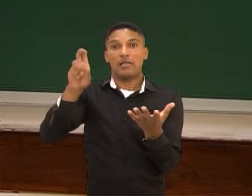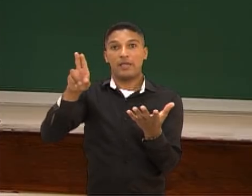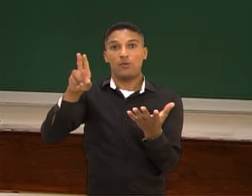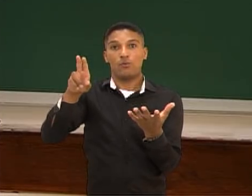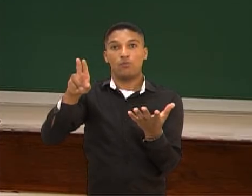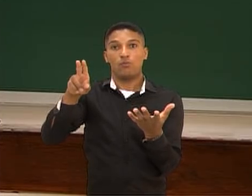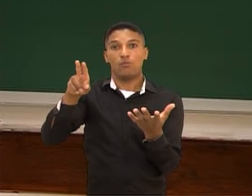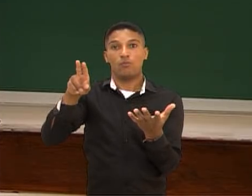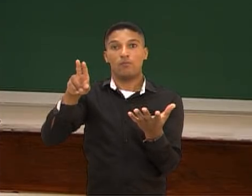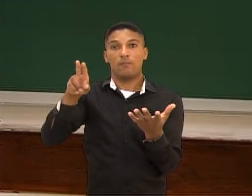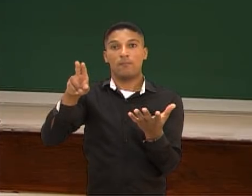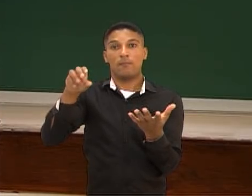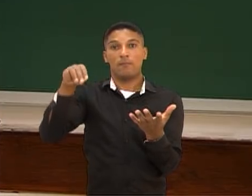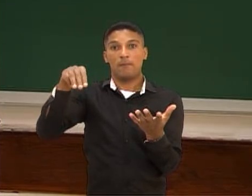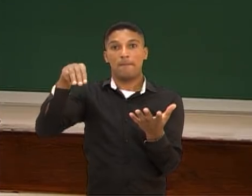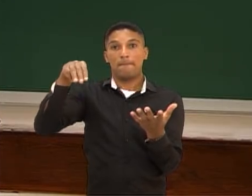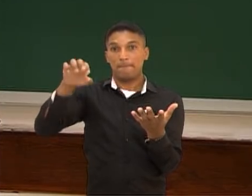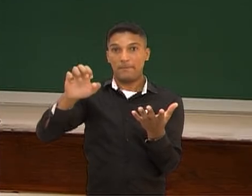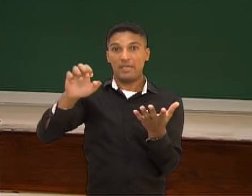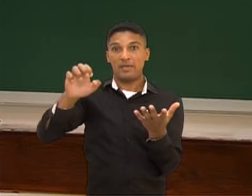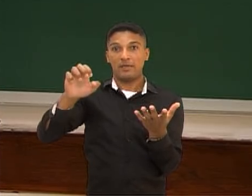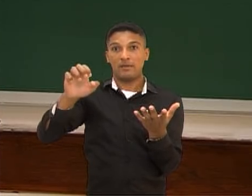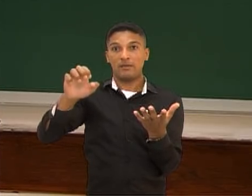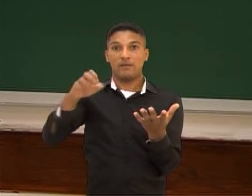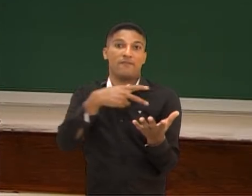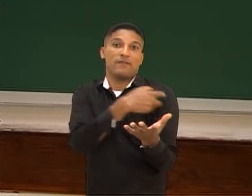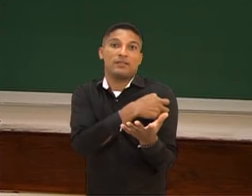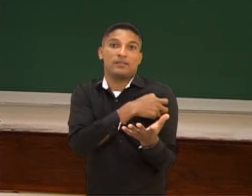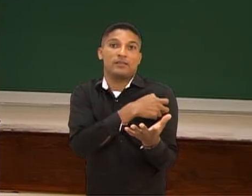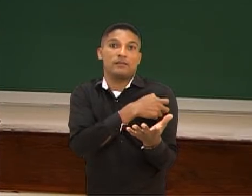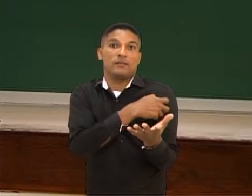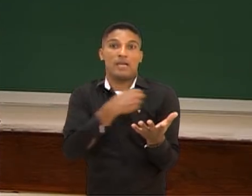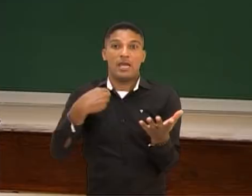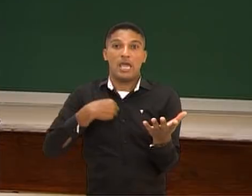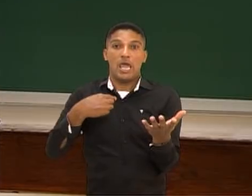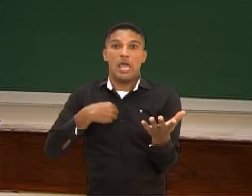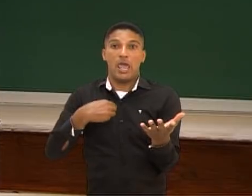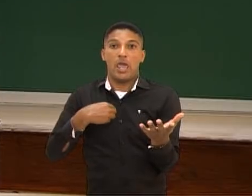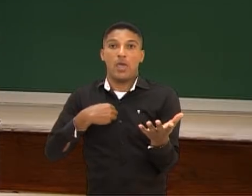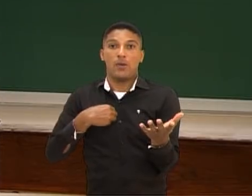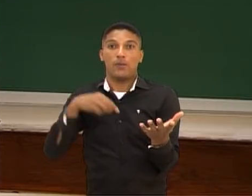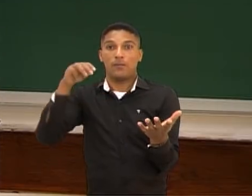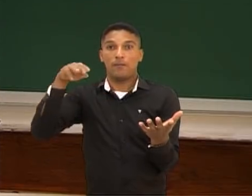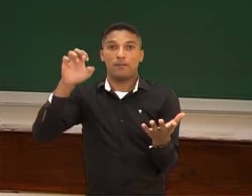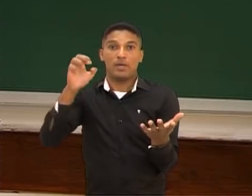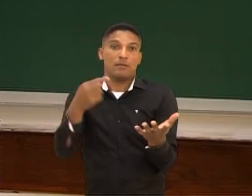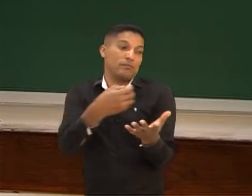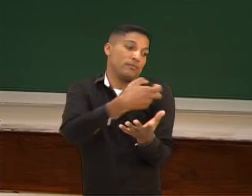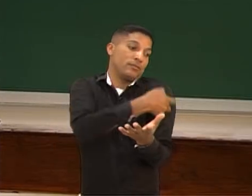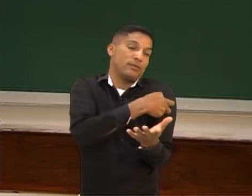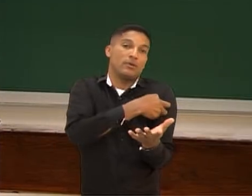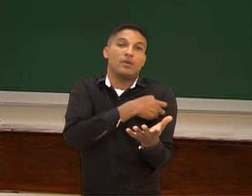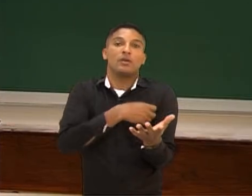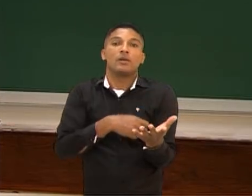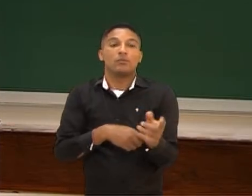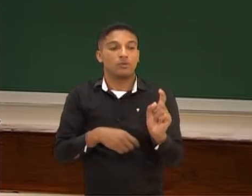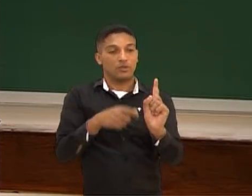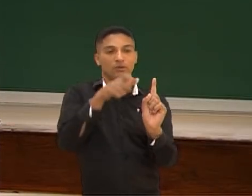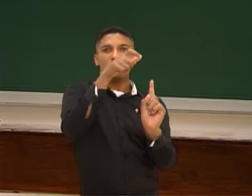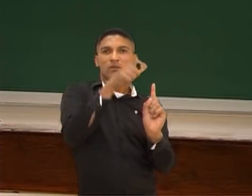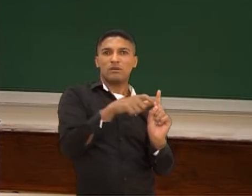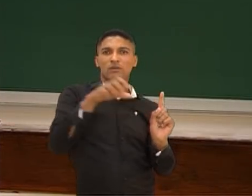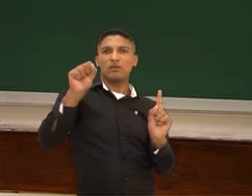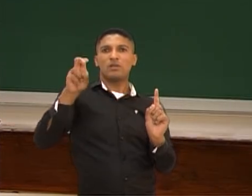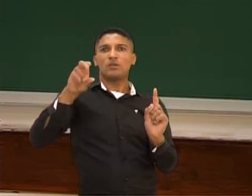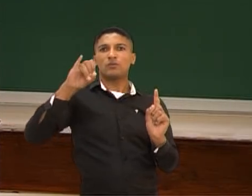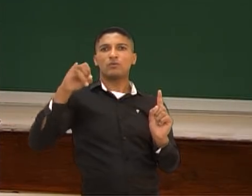ação do verbo e o sujeito mesmo recebe a ação do verbo. Então, no caso, quando o sujeito pratica e recebe a ação do verbo, a gente tem um